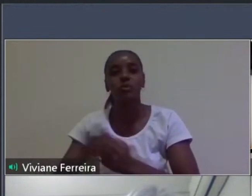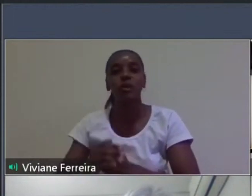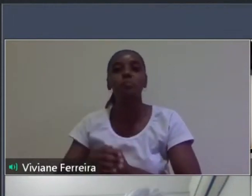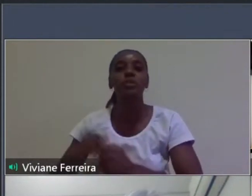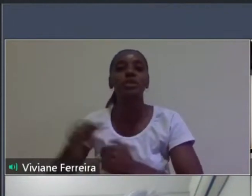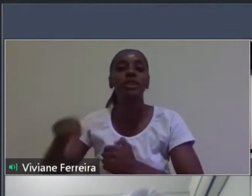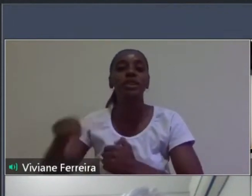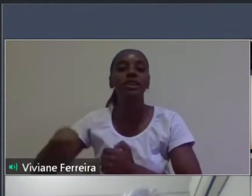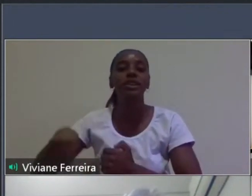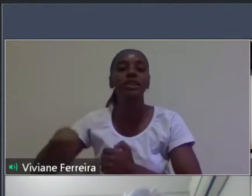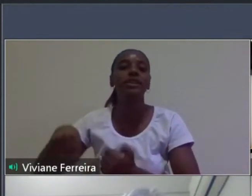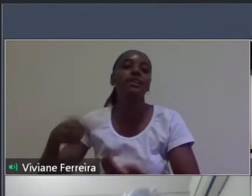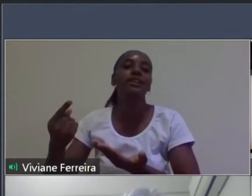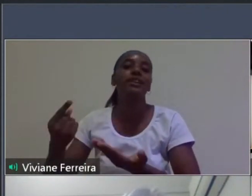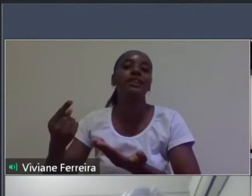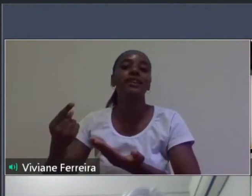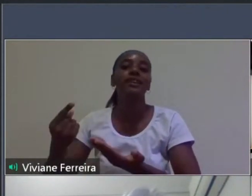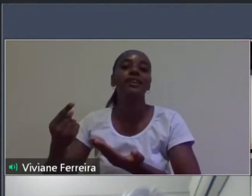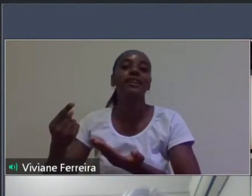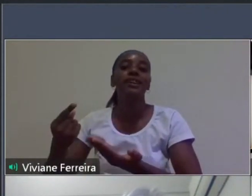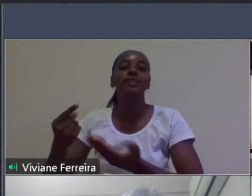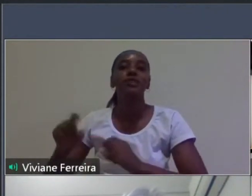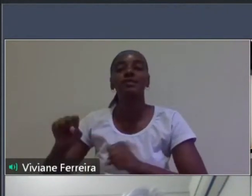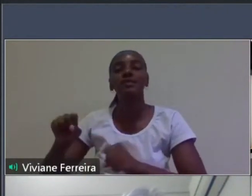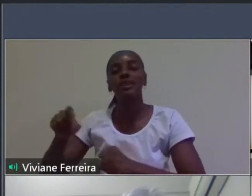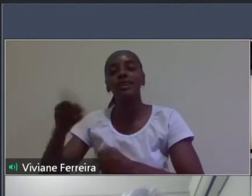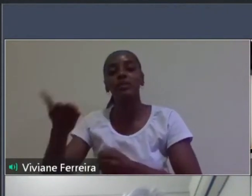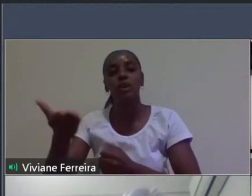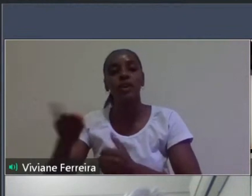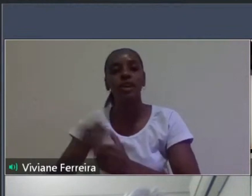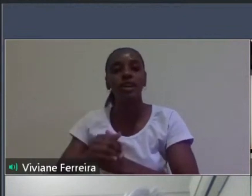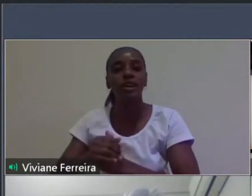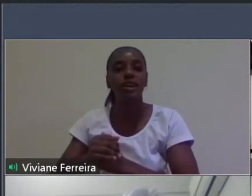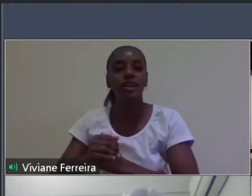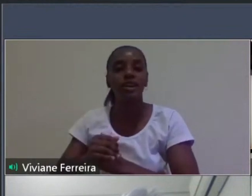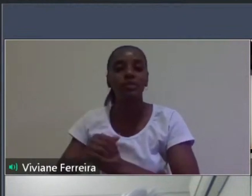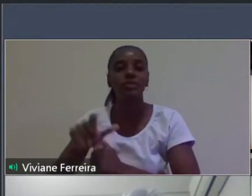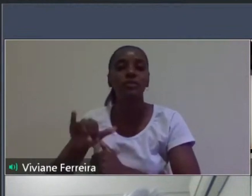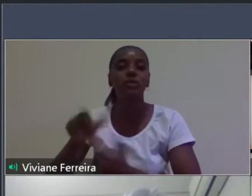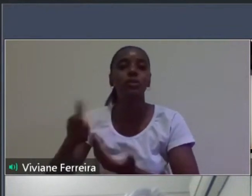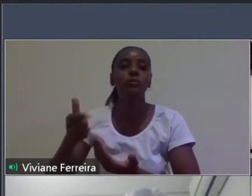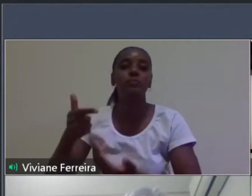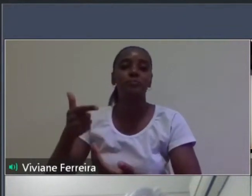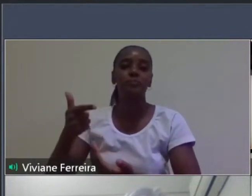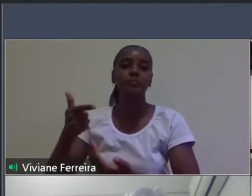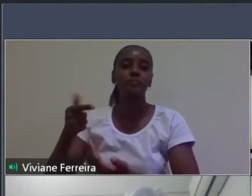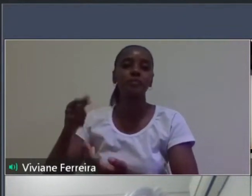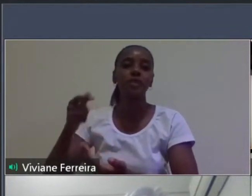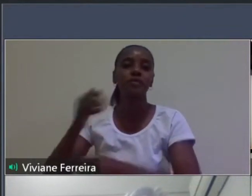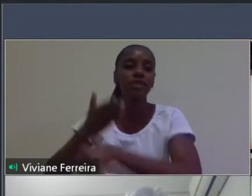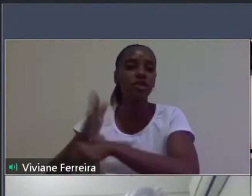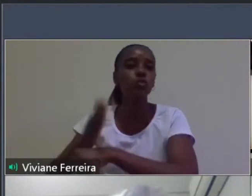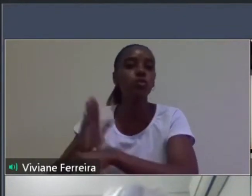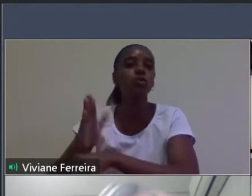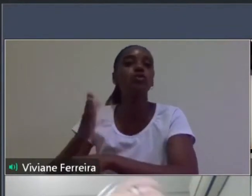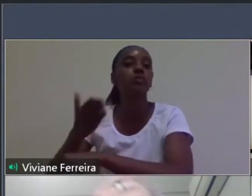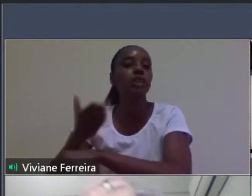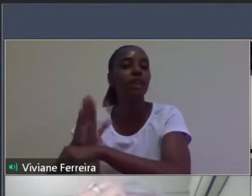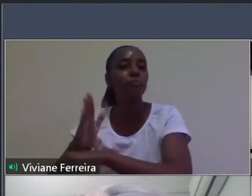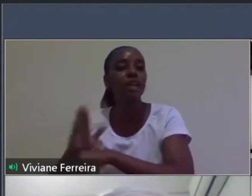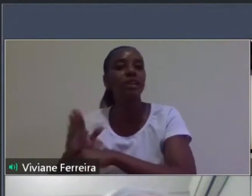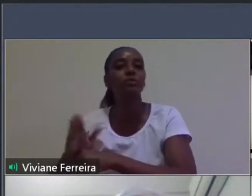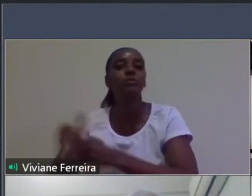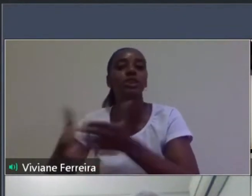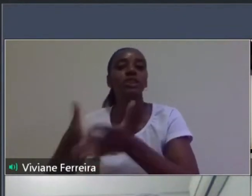é isso, é poder, talvez, é igual a Luísa falou, fazer um curso,